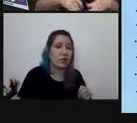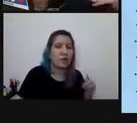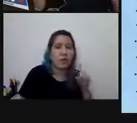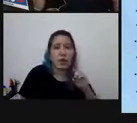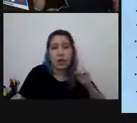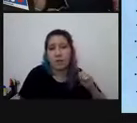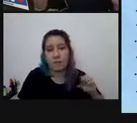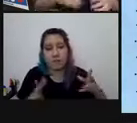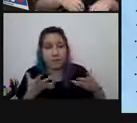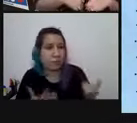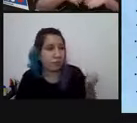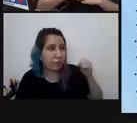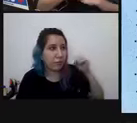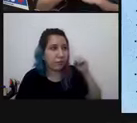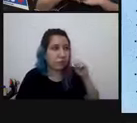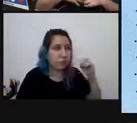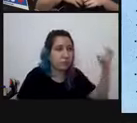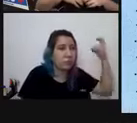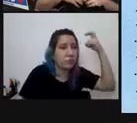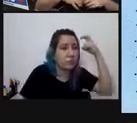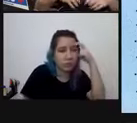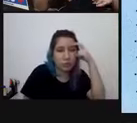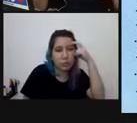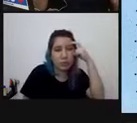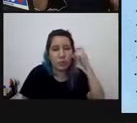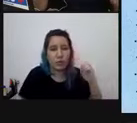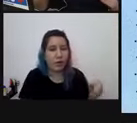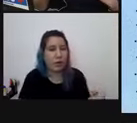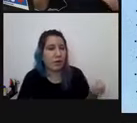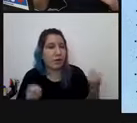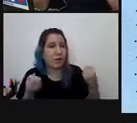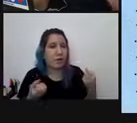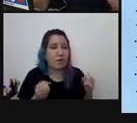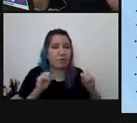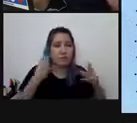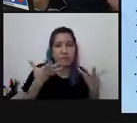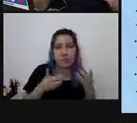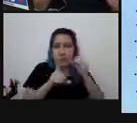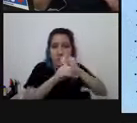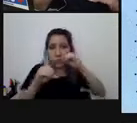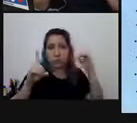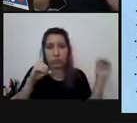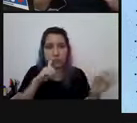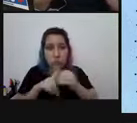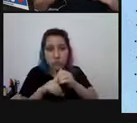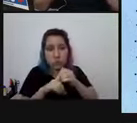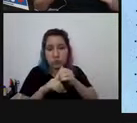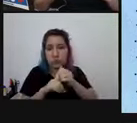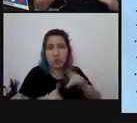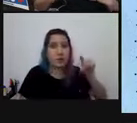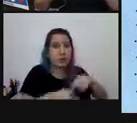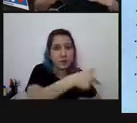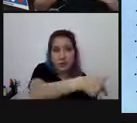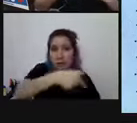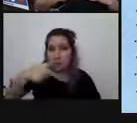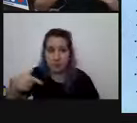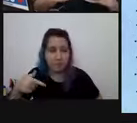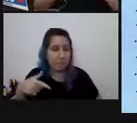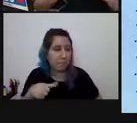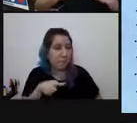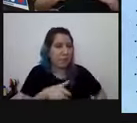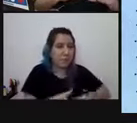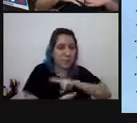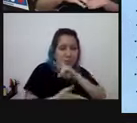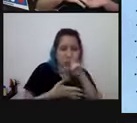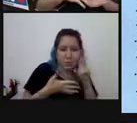que é coisa, evento social. É um grande calendário nessa cidade. Toda semana tem coisa acontecendo.